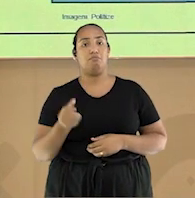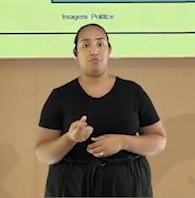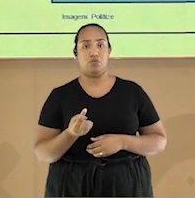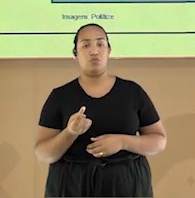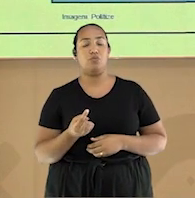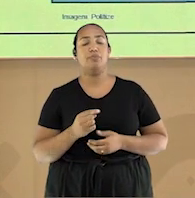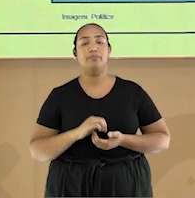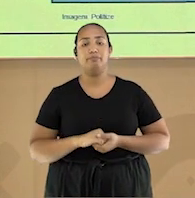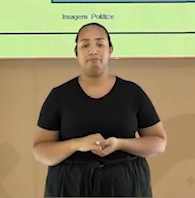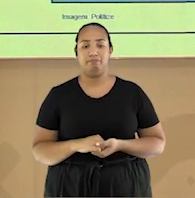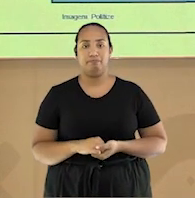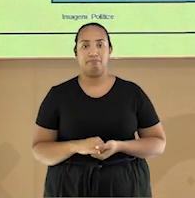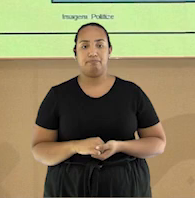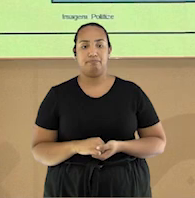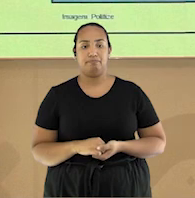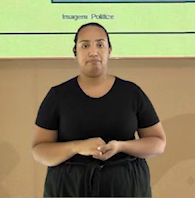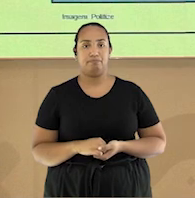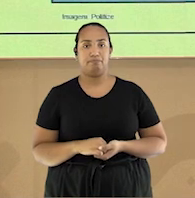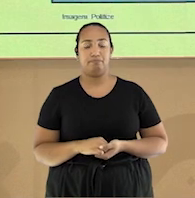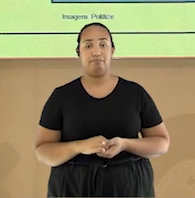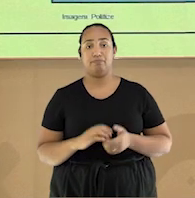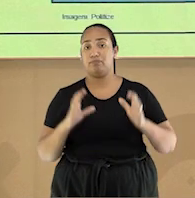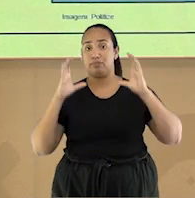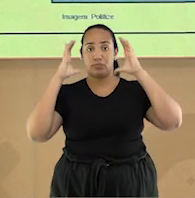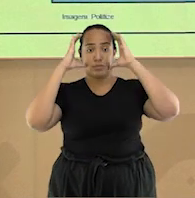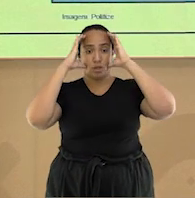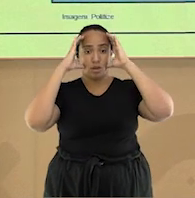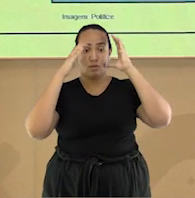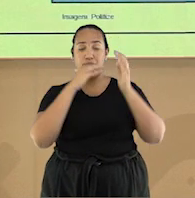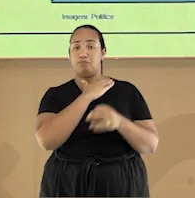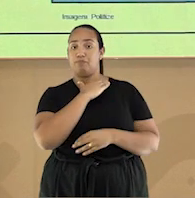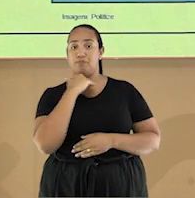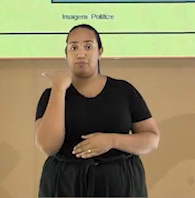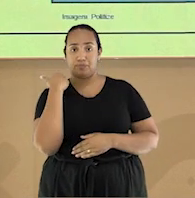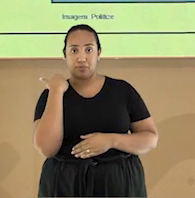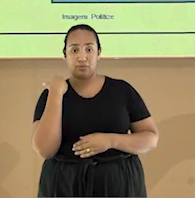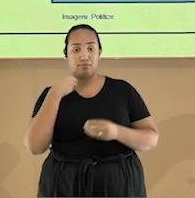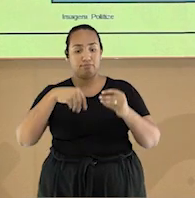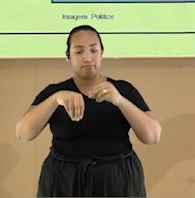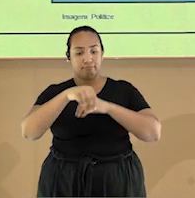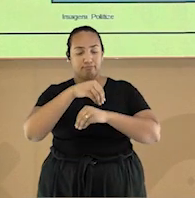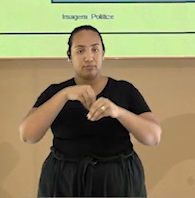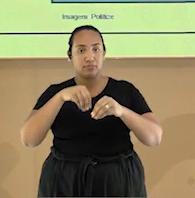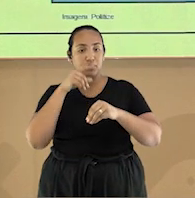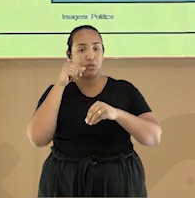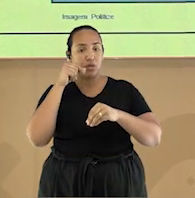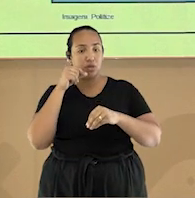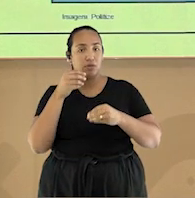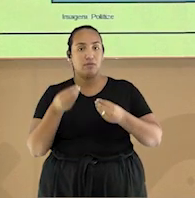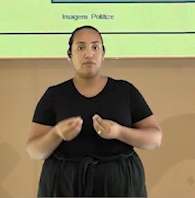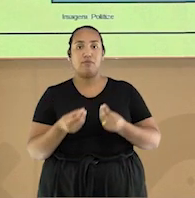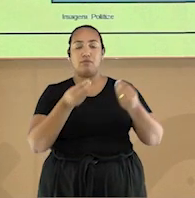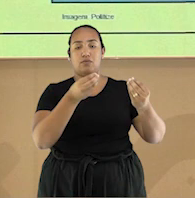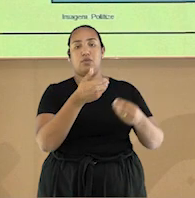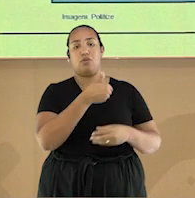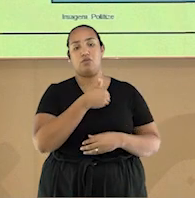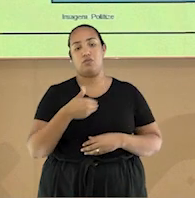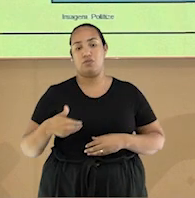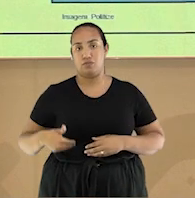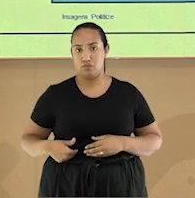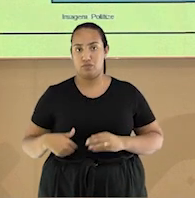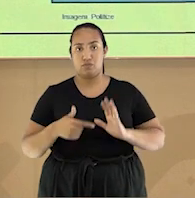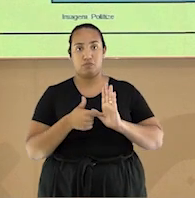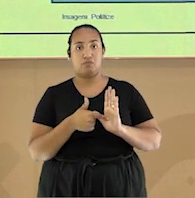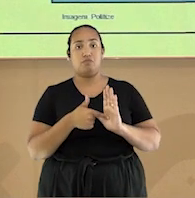de Portugal. Sua cabeça foi cortada, salgada e levada ao governador Melo e Castro. Foi exposta em